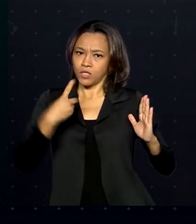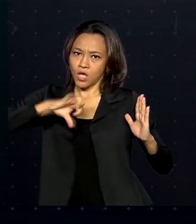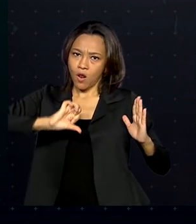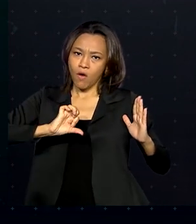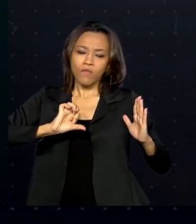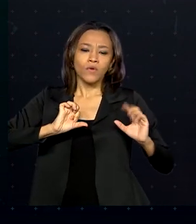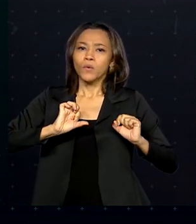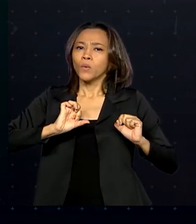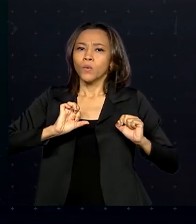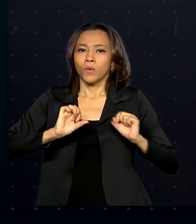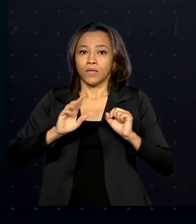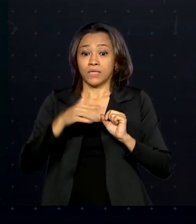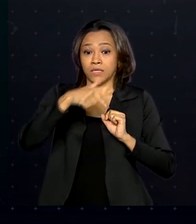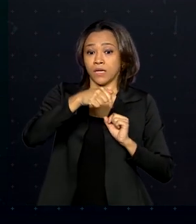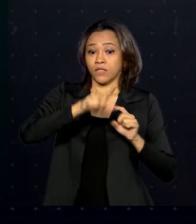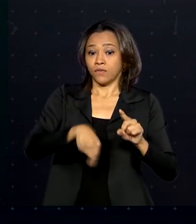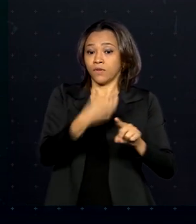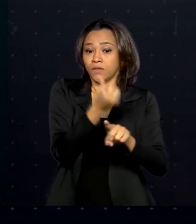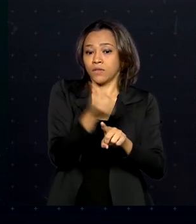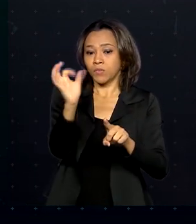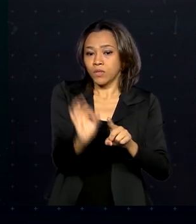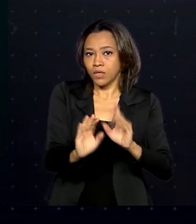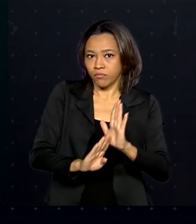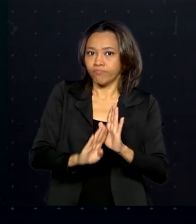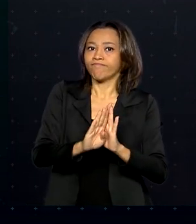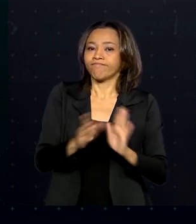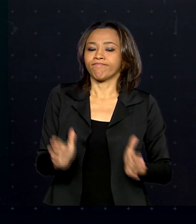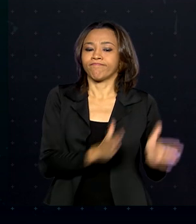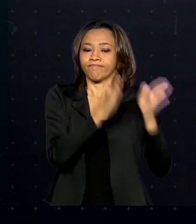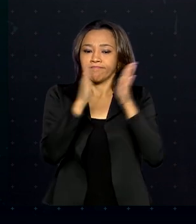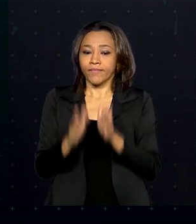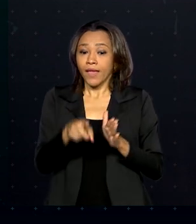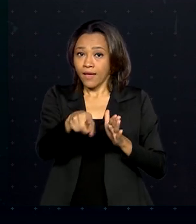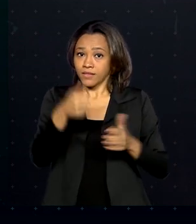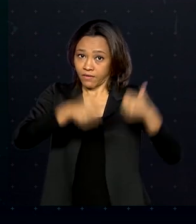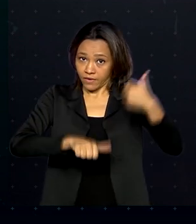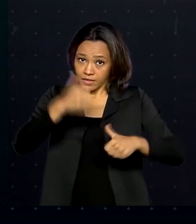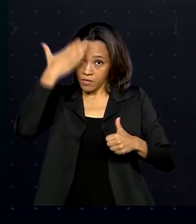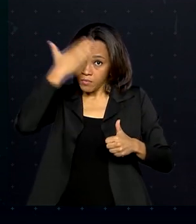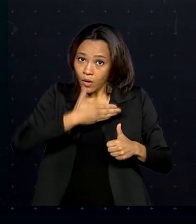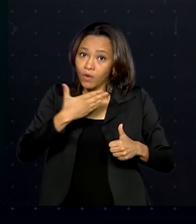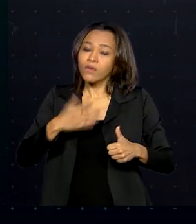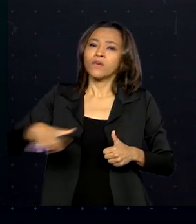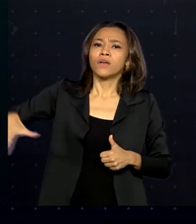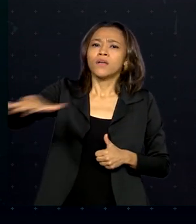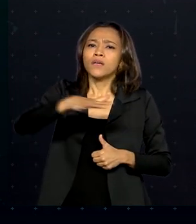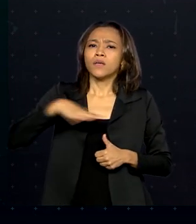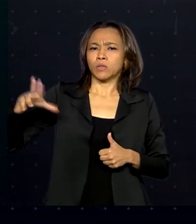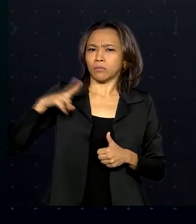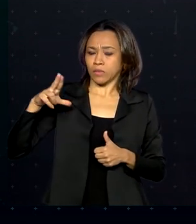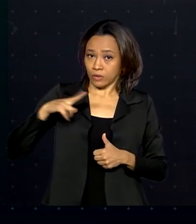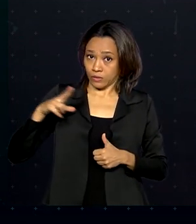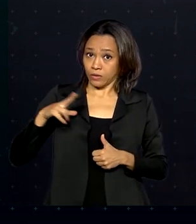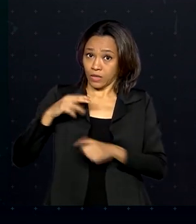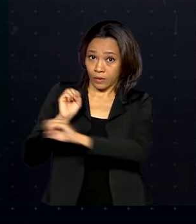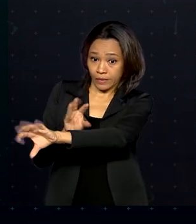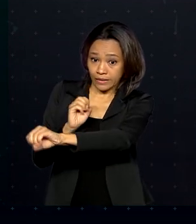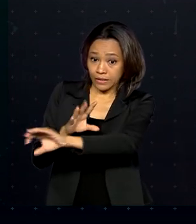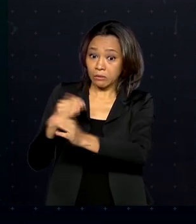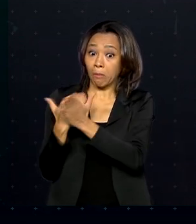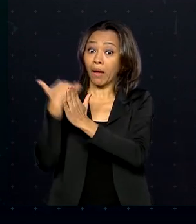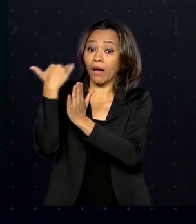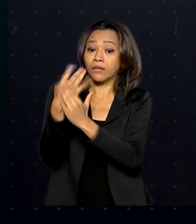de 7,6%. O levantamento mostra também que a rede privada concentra mais de 41%